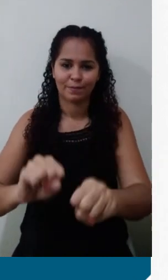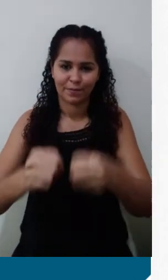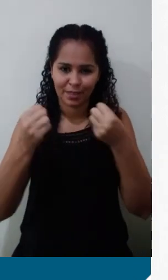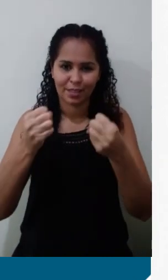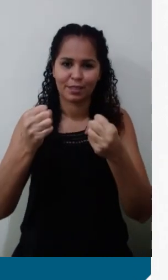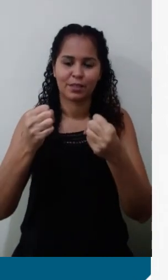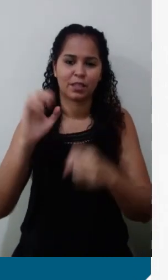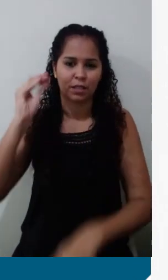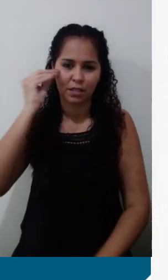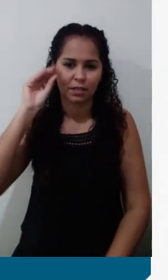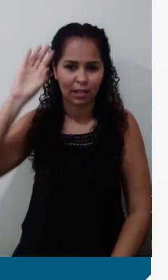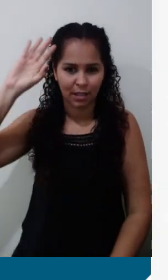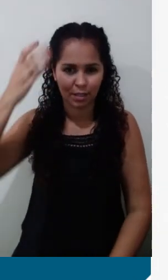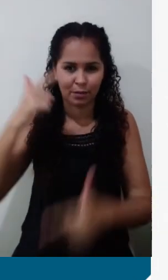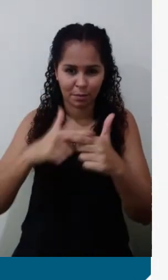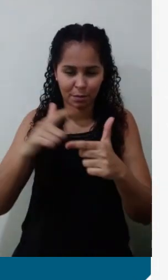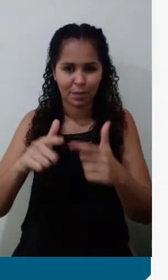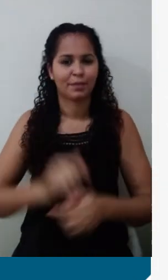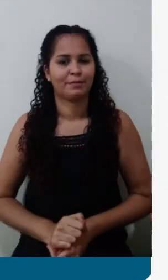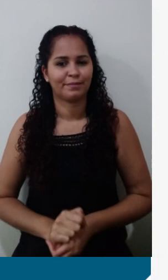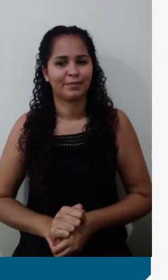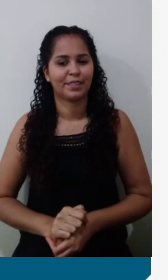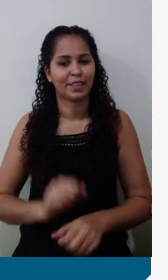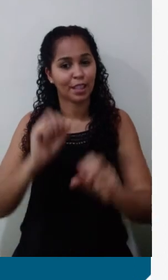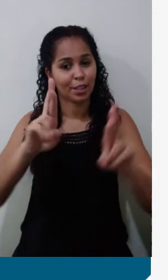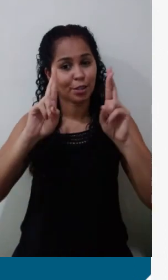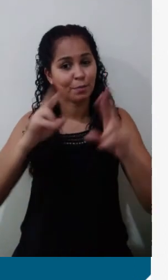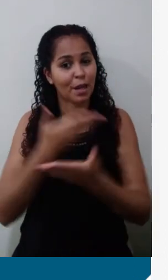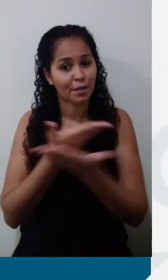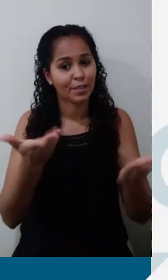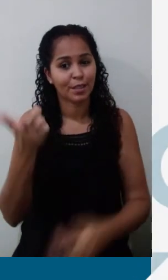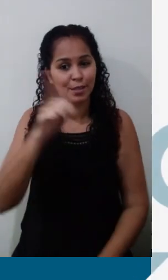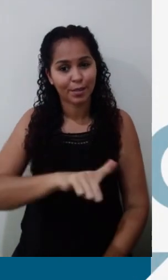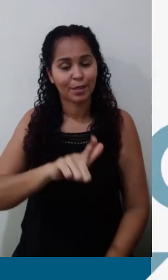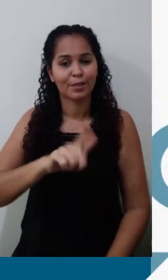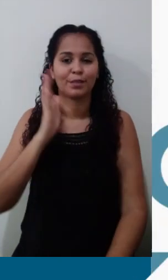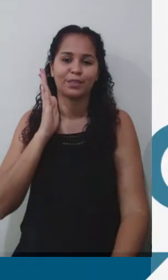eu vou me despedir aqui, espero ver vocês mais vezes e até breve.